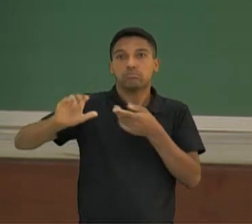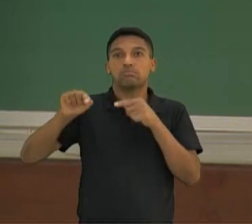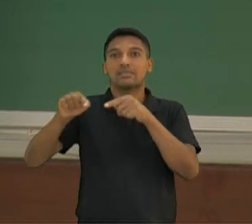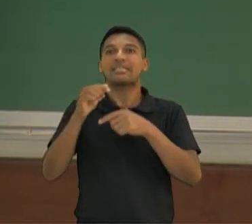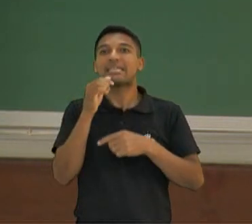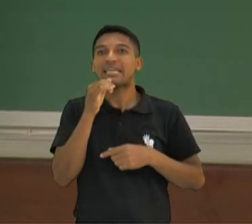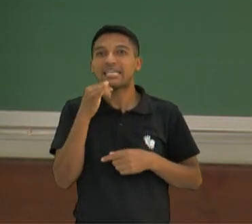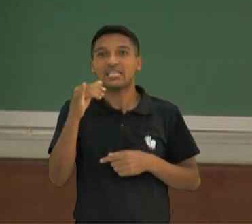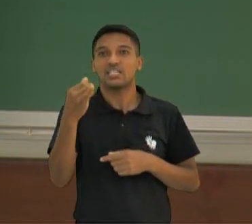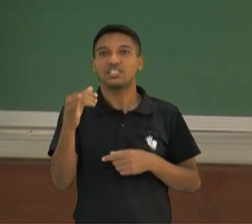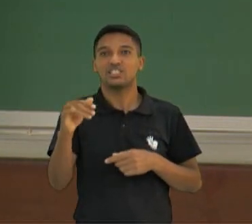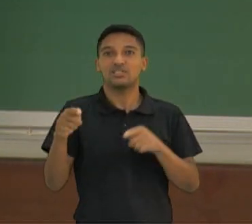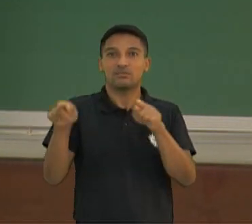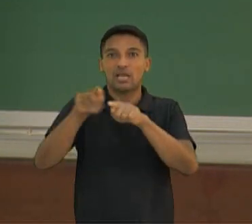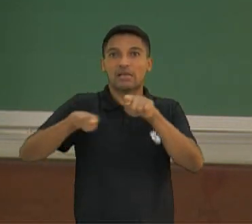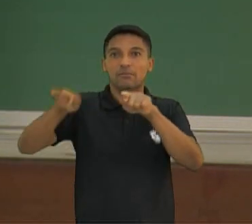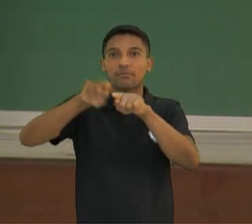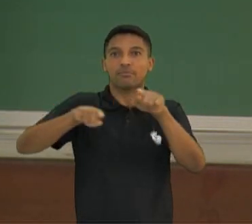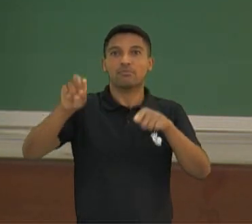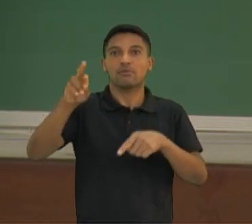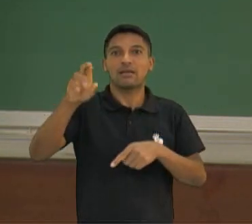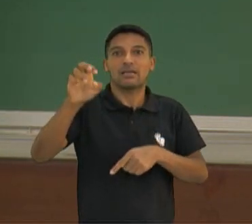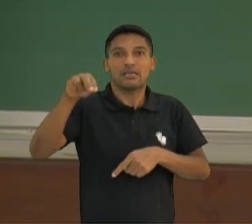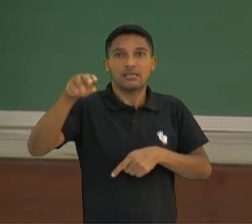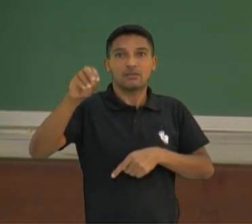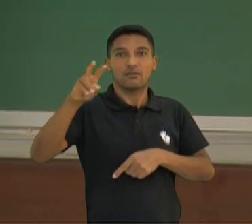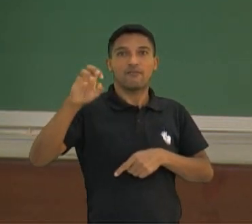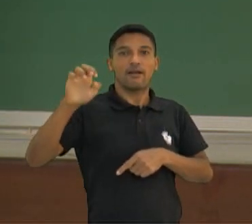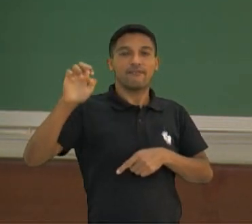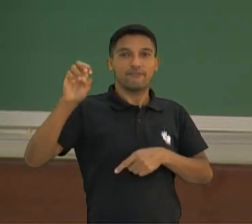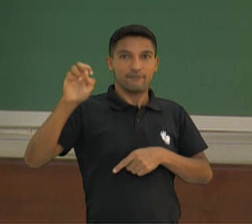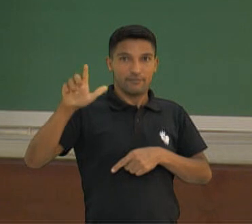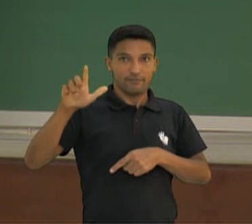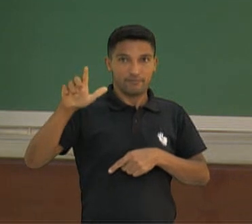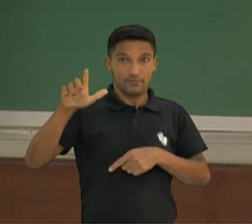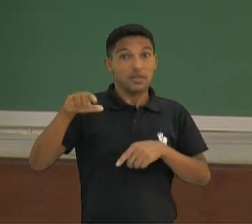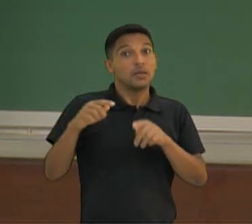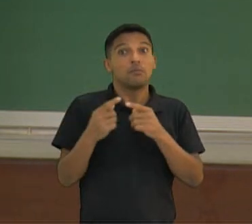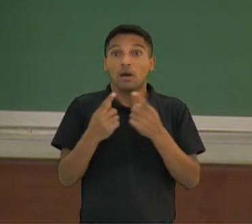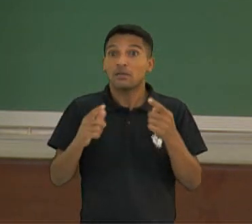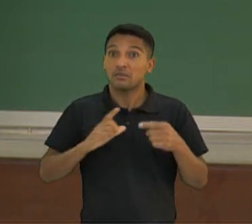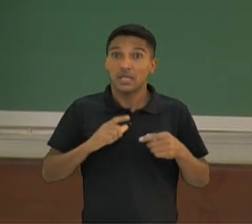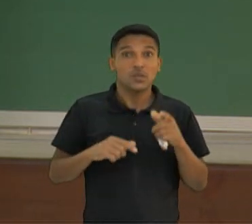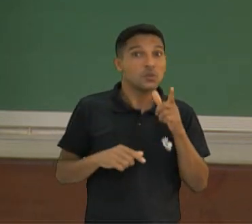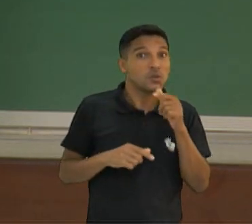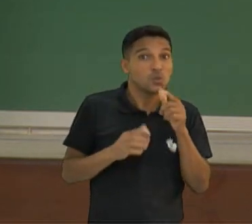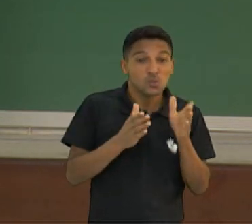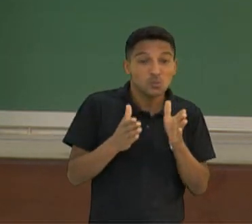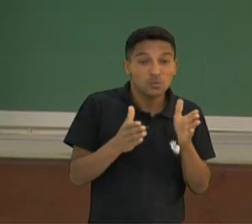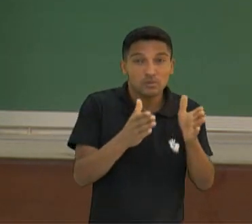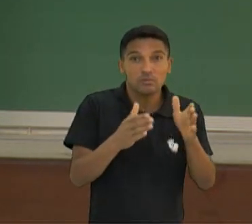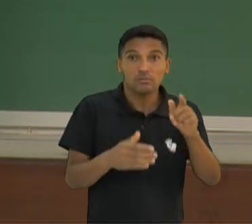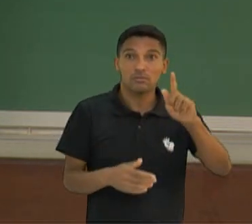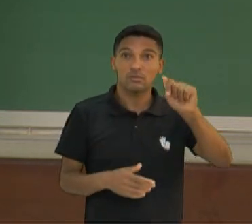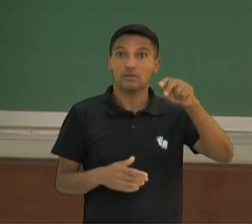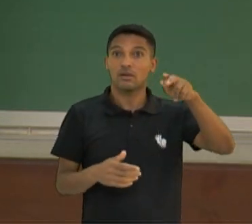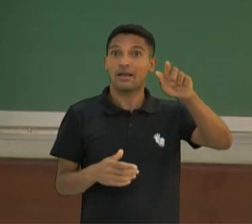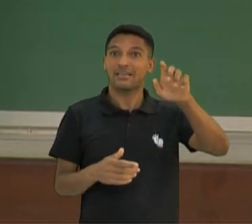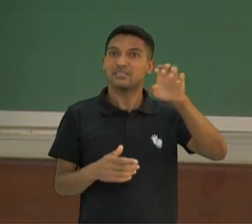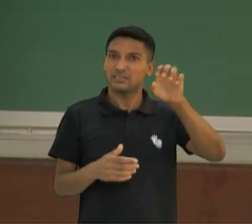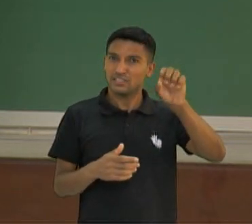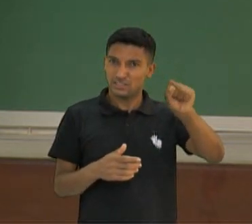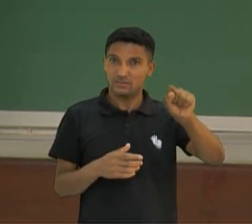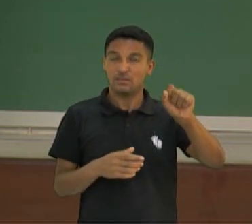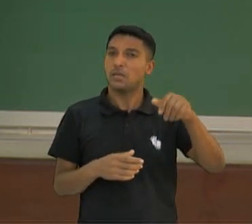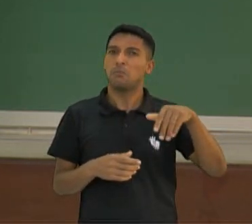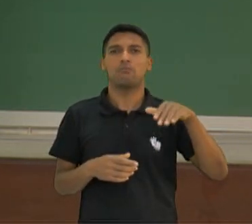o rio Ganges, que é o rio mais poluído do mundo, né? A gente viu que a poluição é relacionada a questões culturais, religiosas e tudo